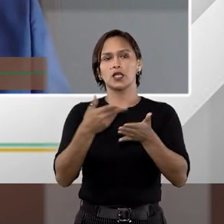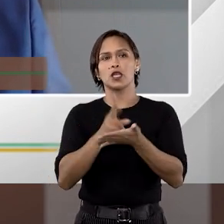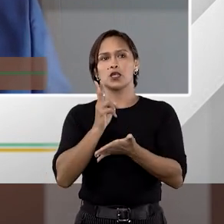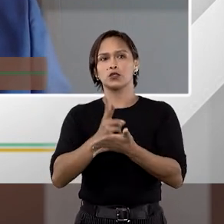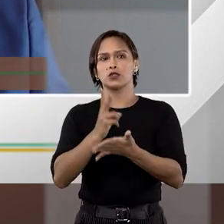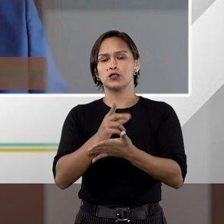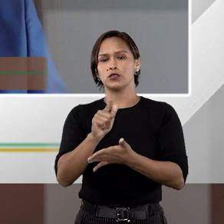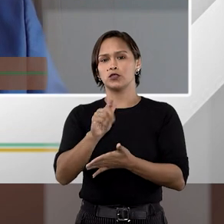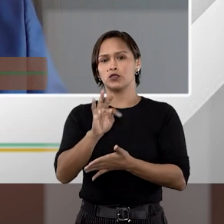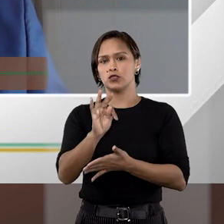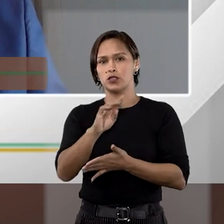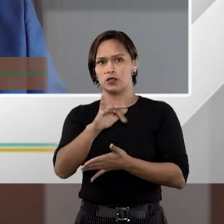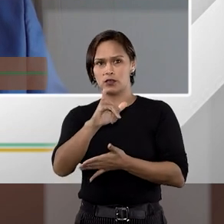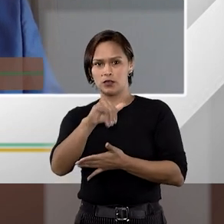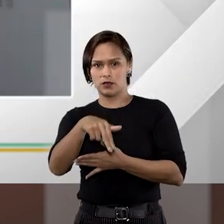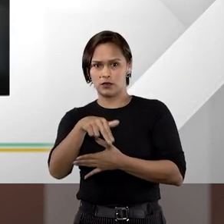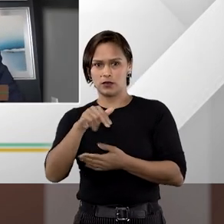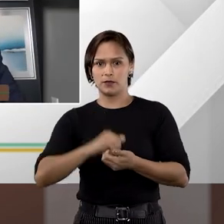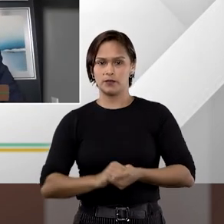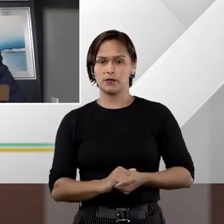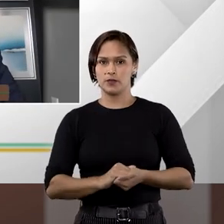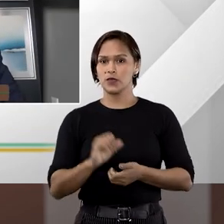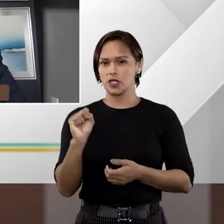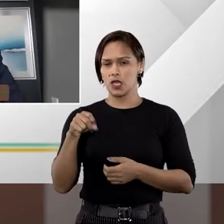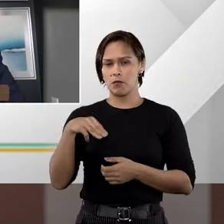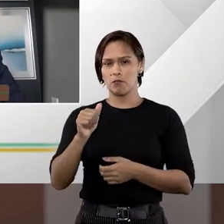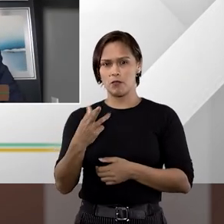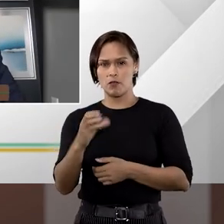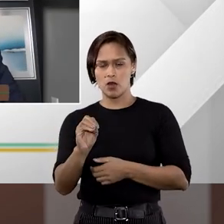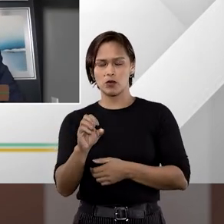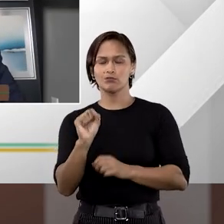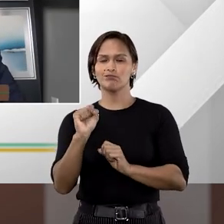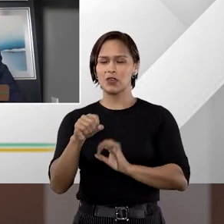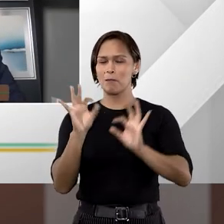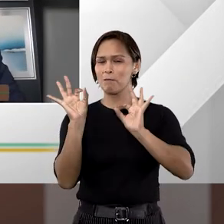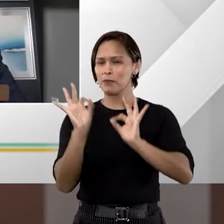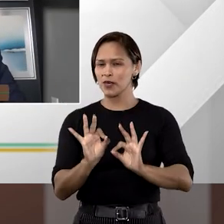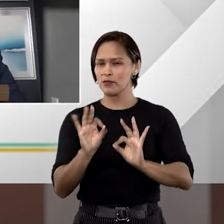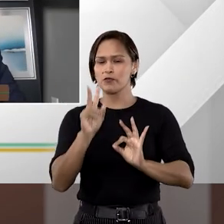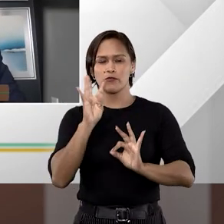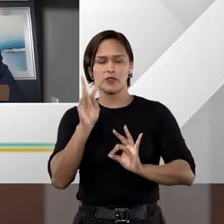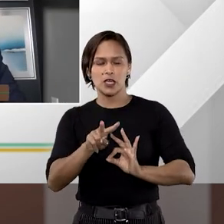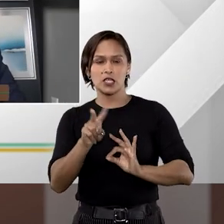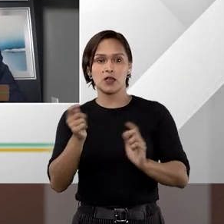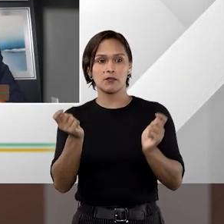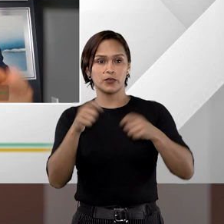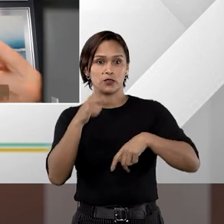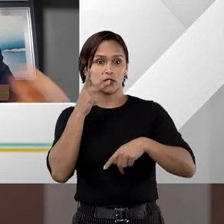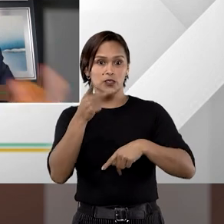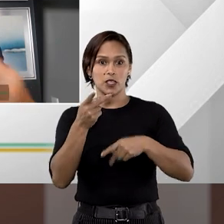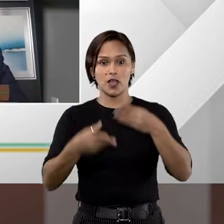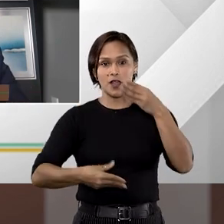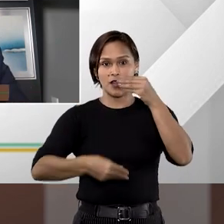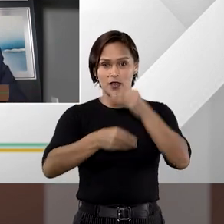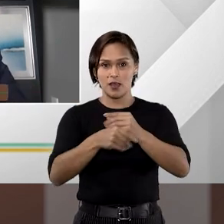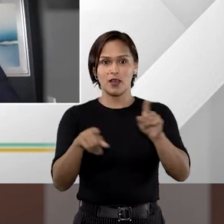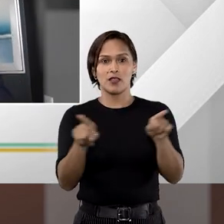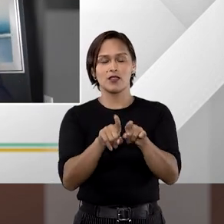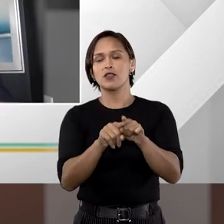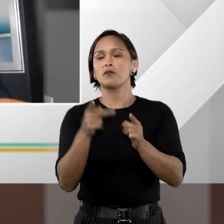elas são sempre dou já quem é O Ritual formal perfeito e Fátima se me permite